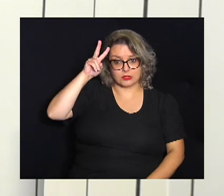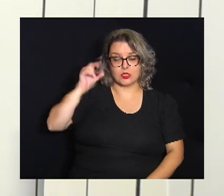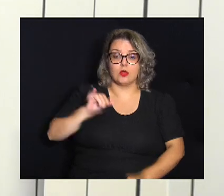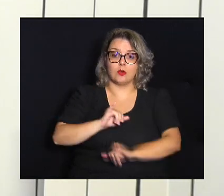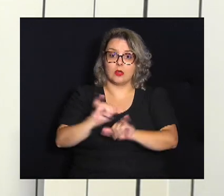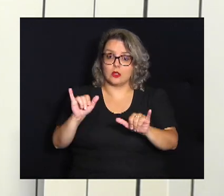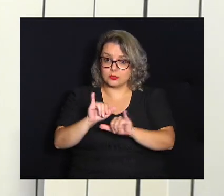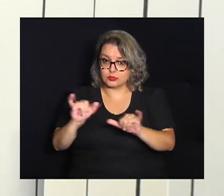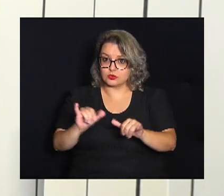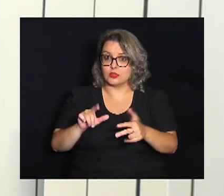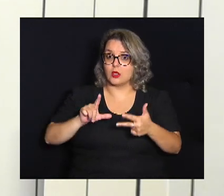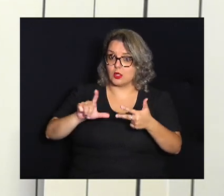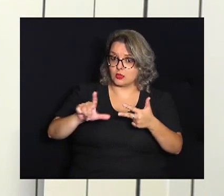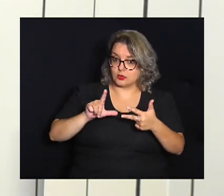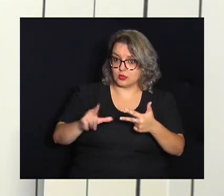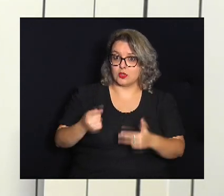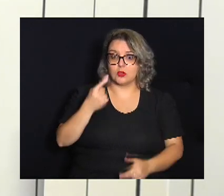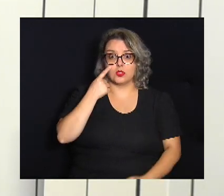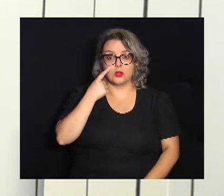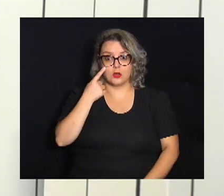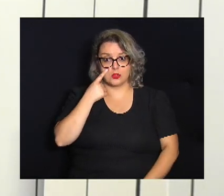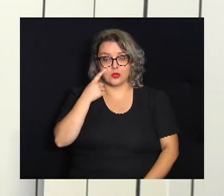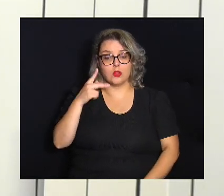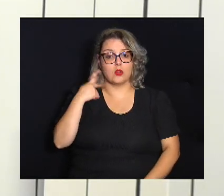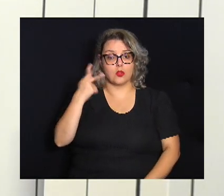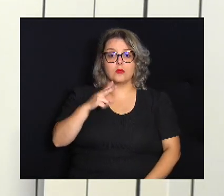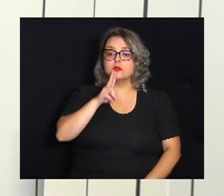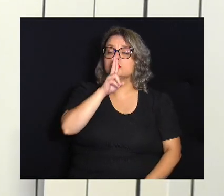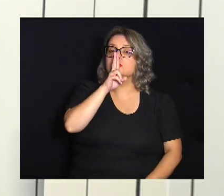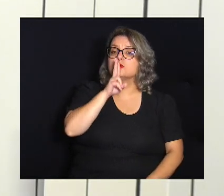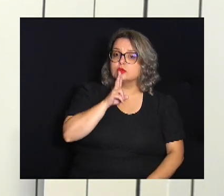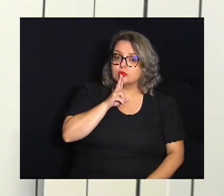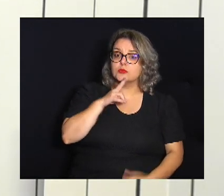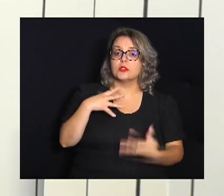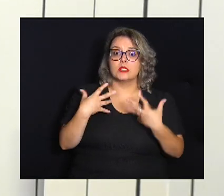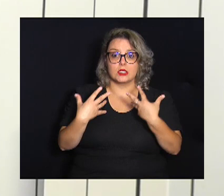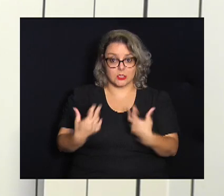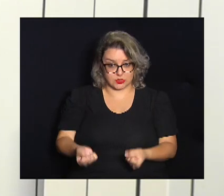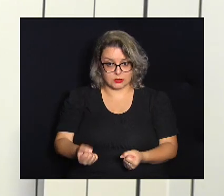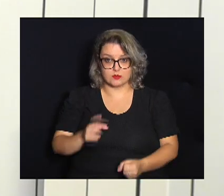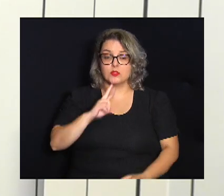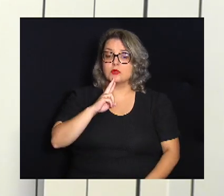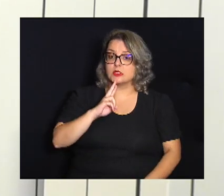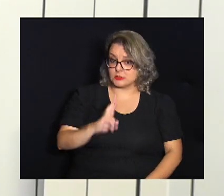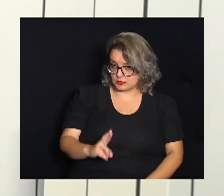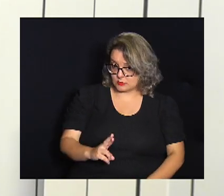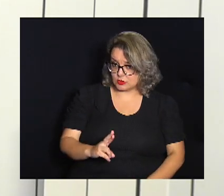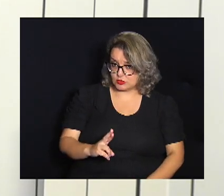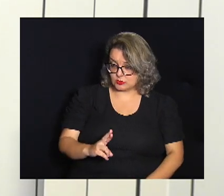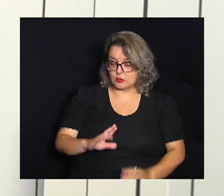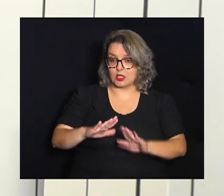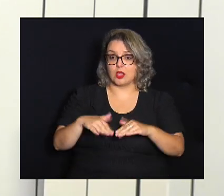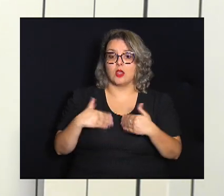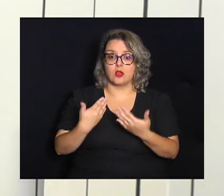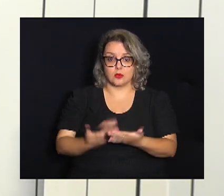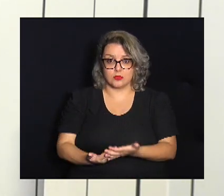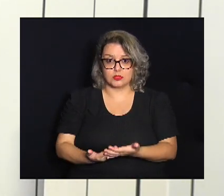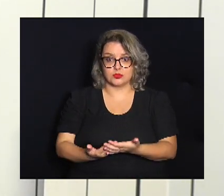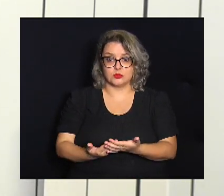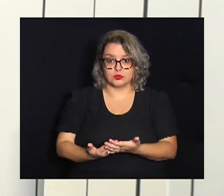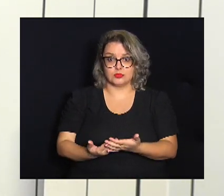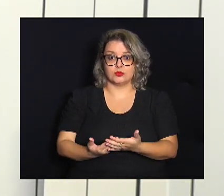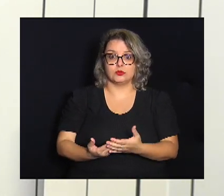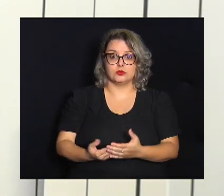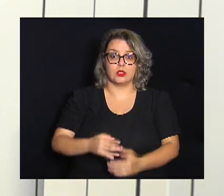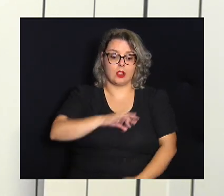notícias do Legislativo. E olha só, o vereador Nelson Osseri recebeu respostas ao requerimento enviado à